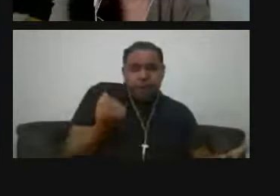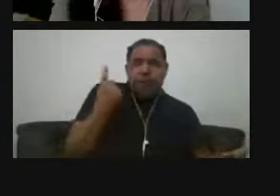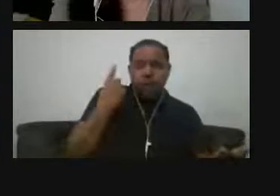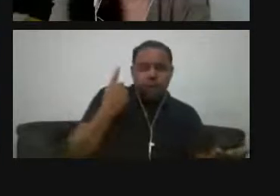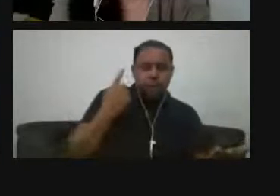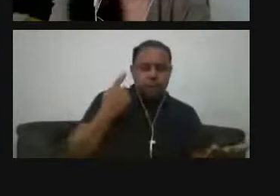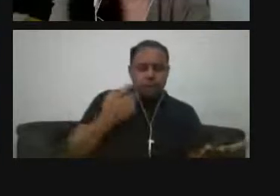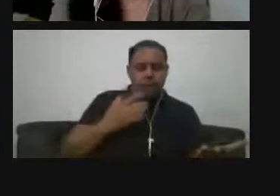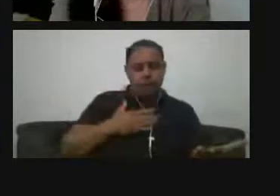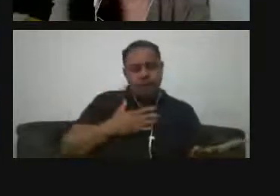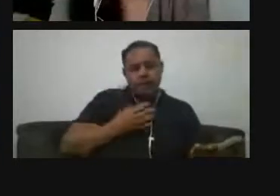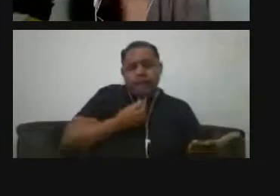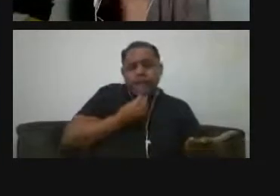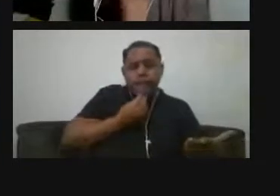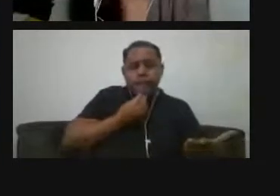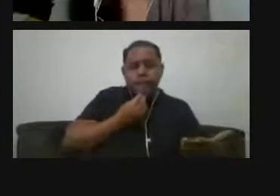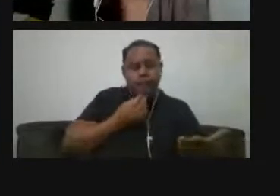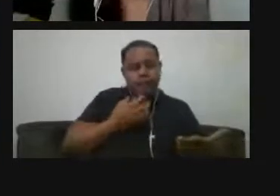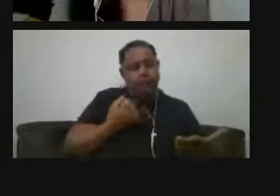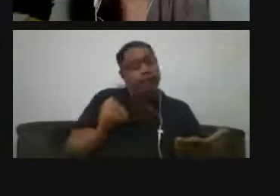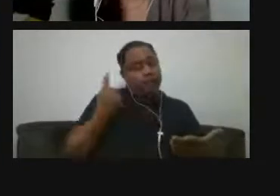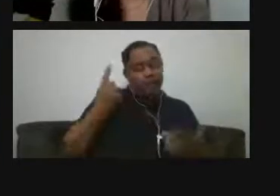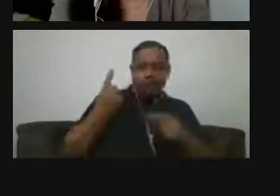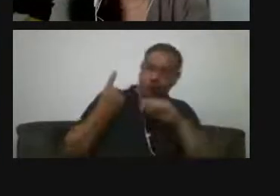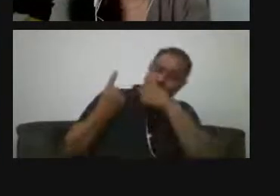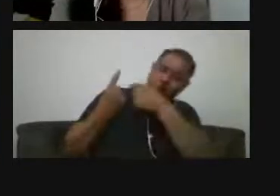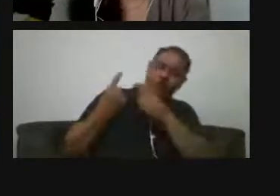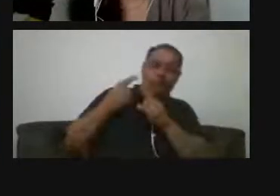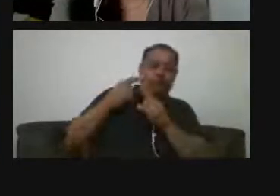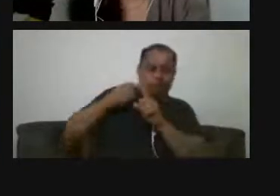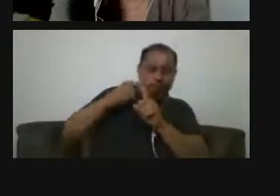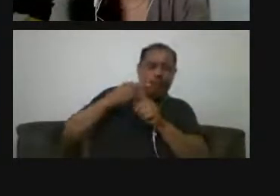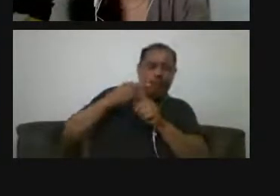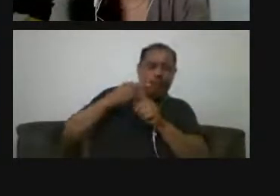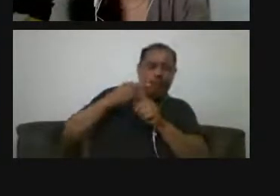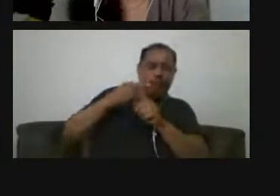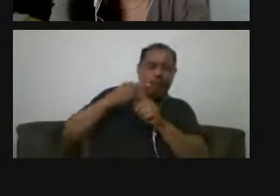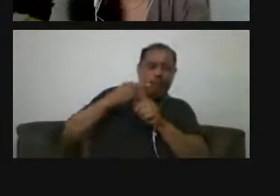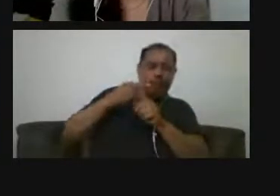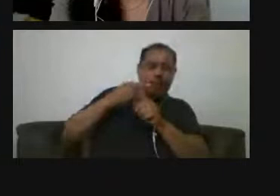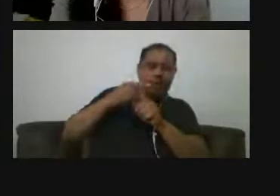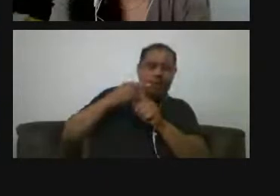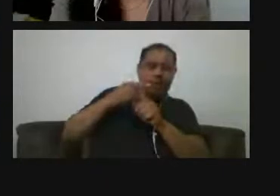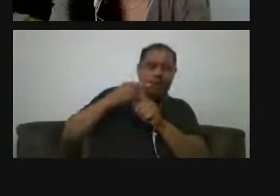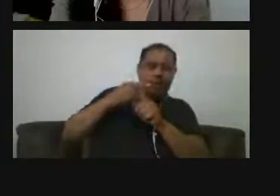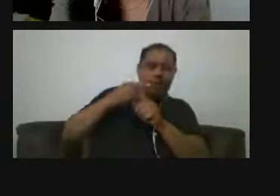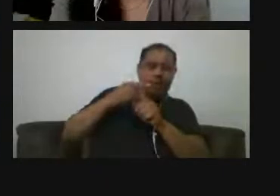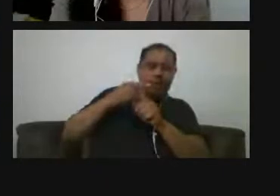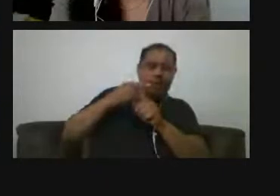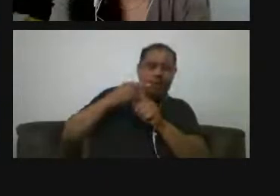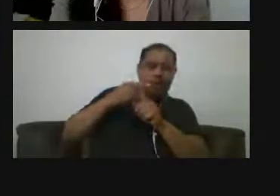né? Aquilo que não é comum e causa um choque com a nossa realidade,